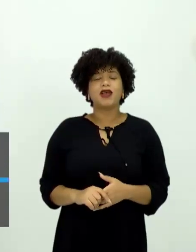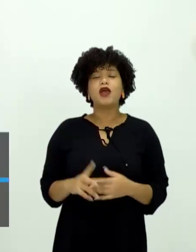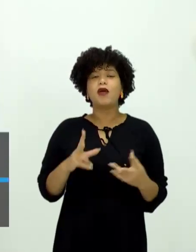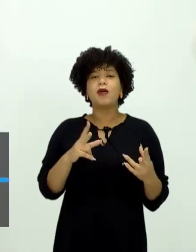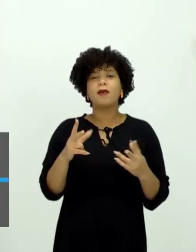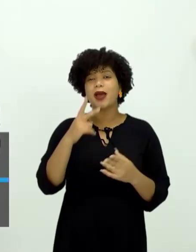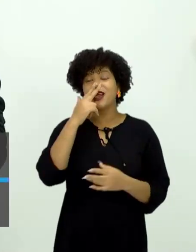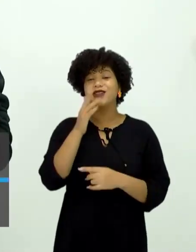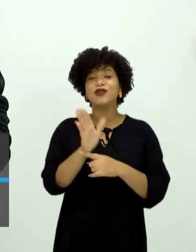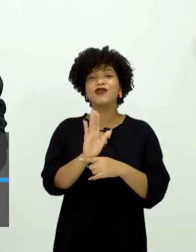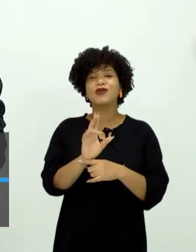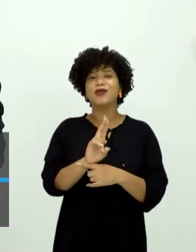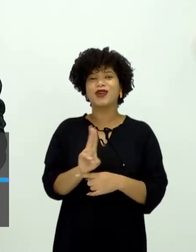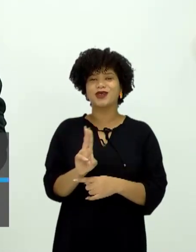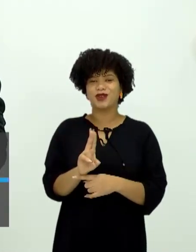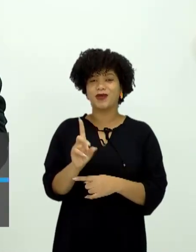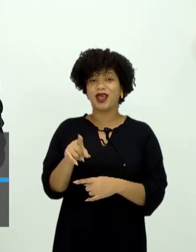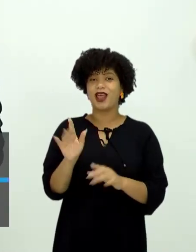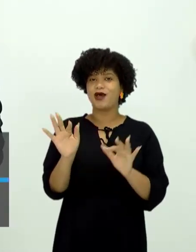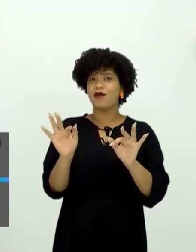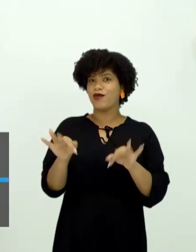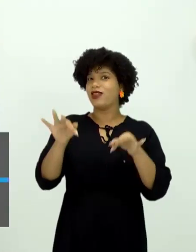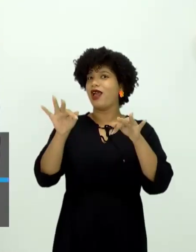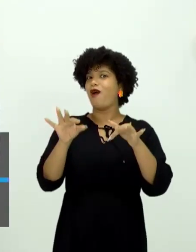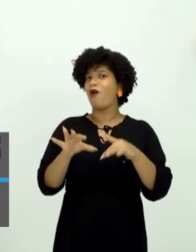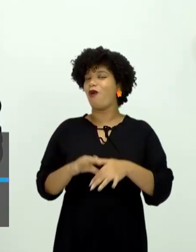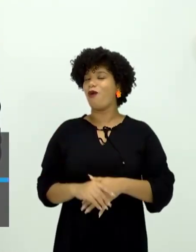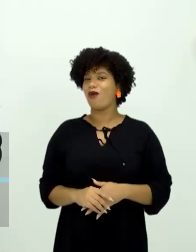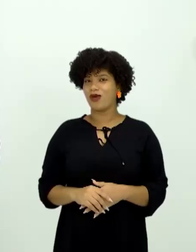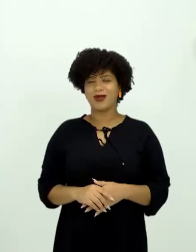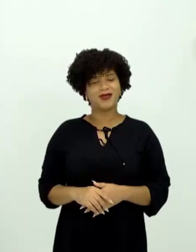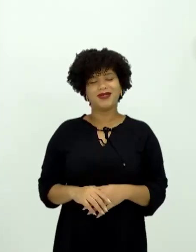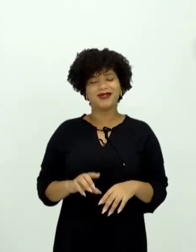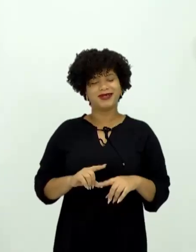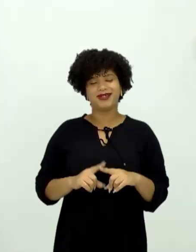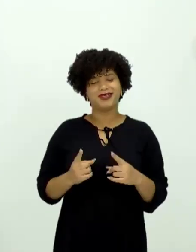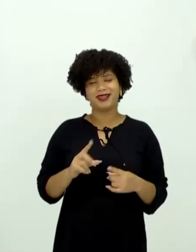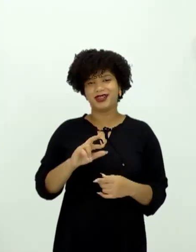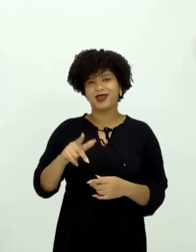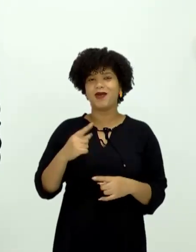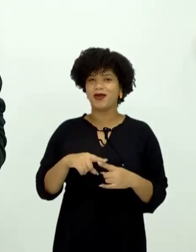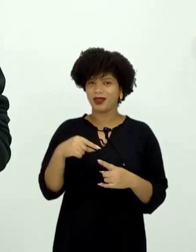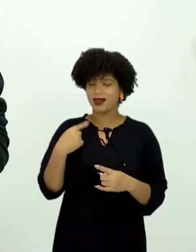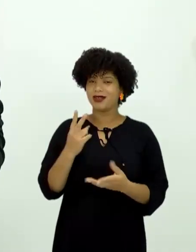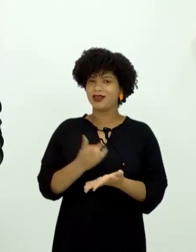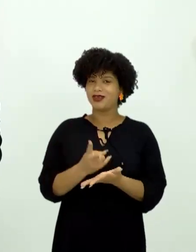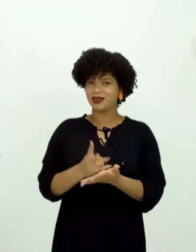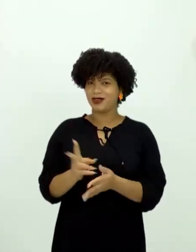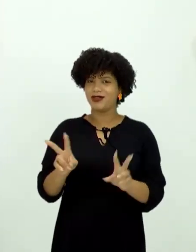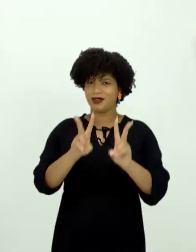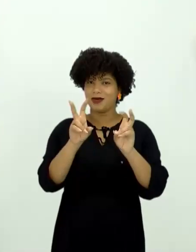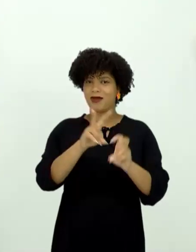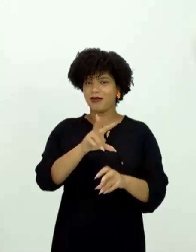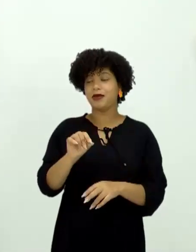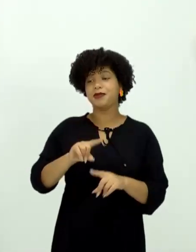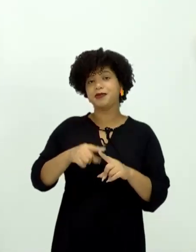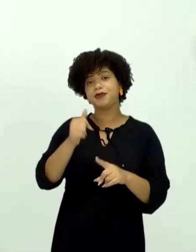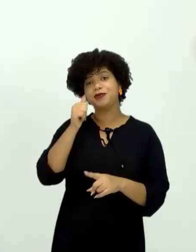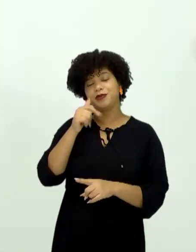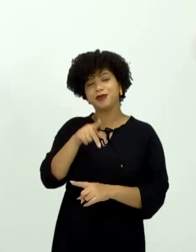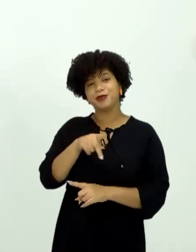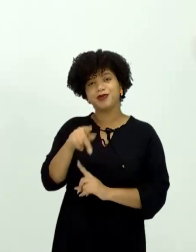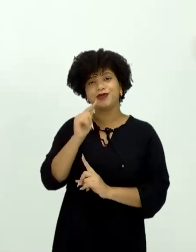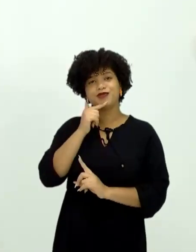de um filme, É o final dessa história, mas não é o final porque a gente vai discutir esse assunto muito tempo ainda. Mas, como a professora Silene disse, a